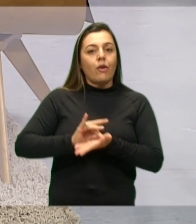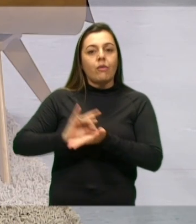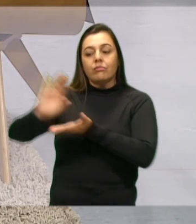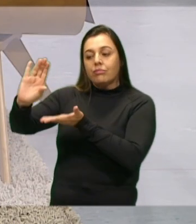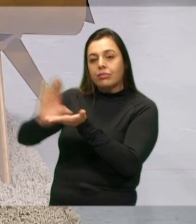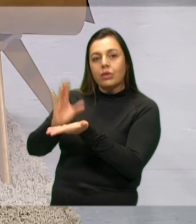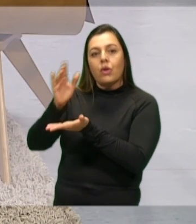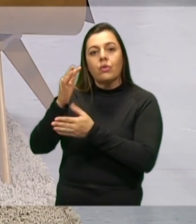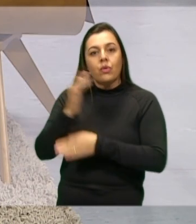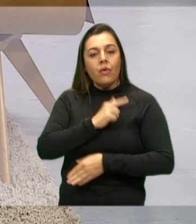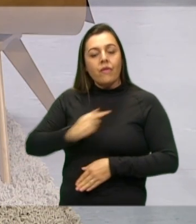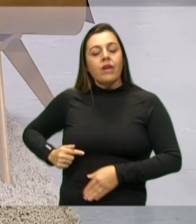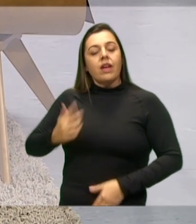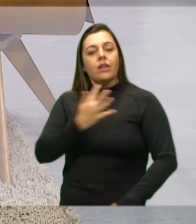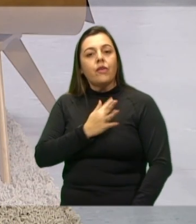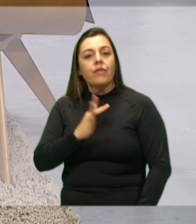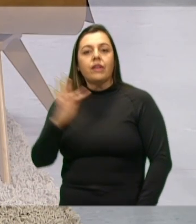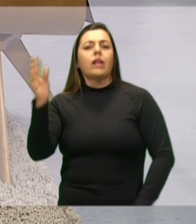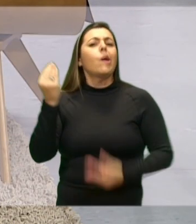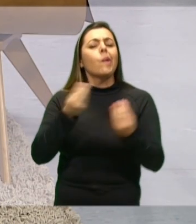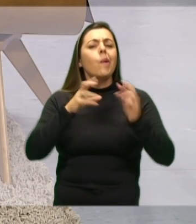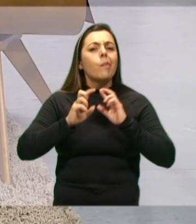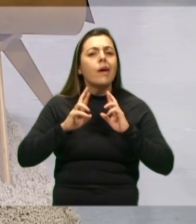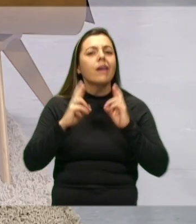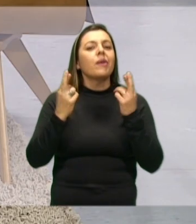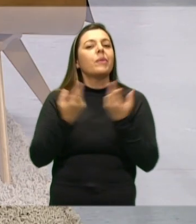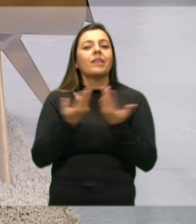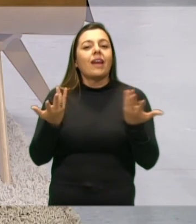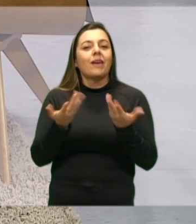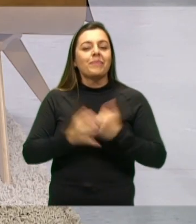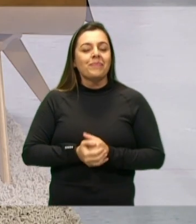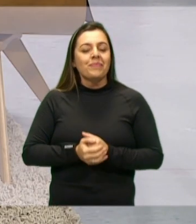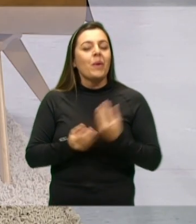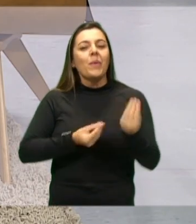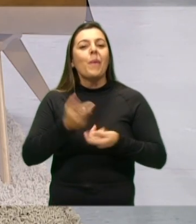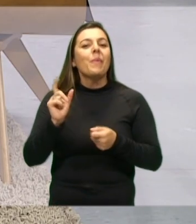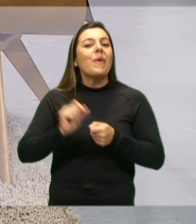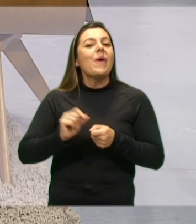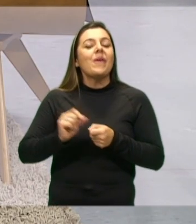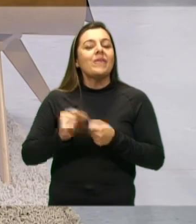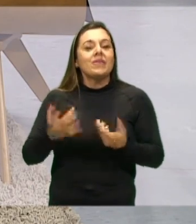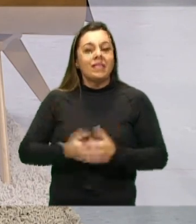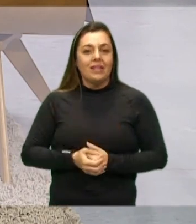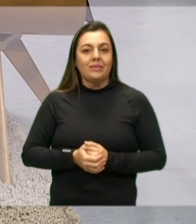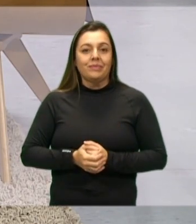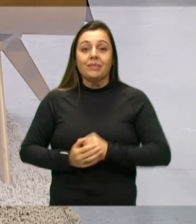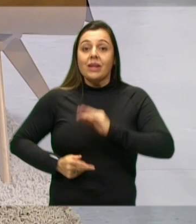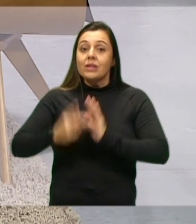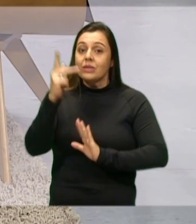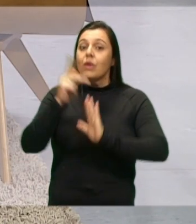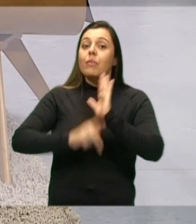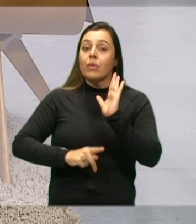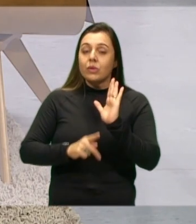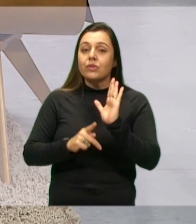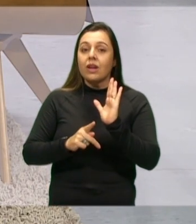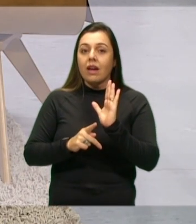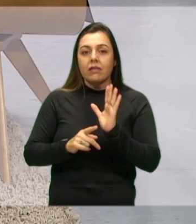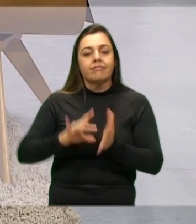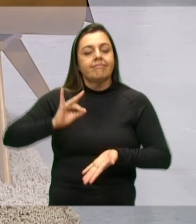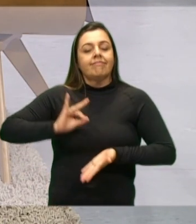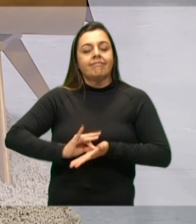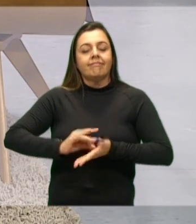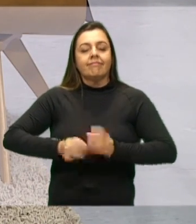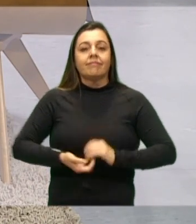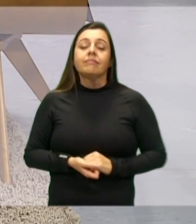governo federal, vereador. Como é que foi a reunião e quando que será feito esse projeto de forma